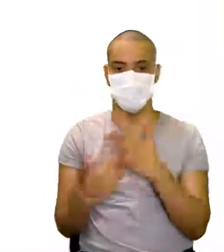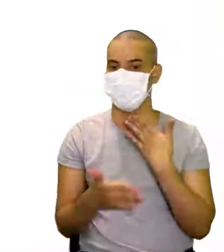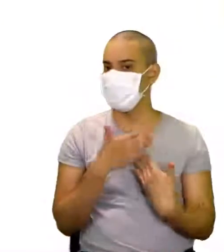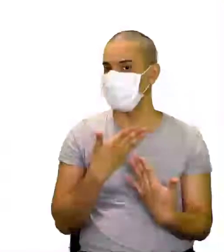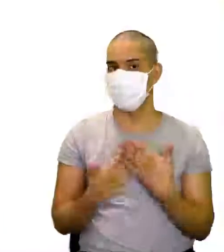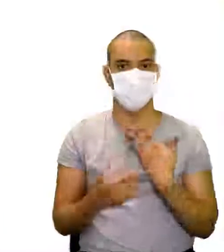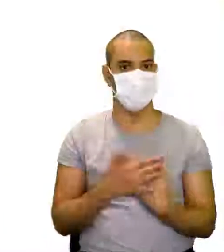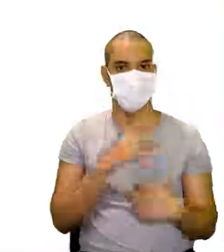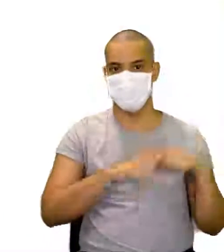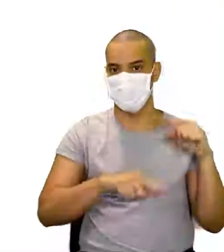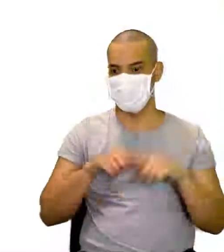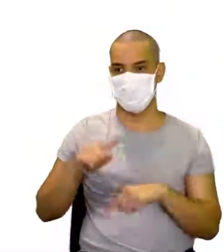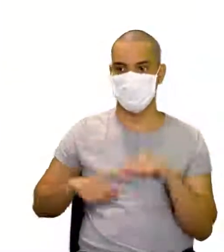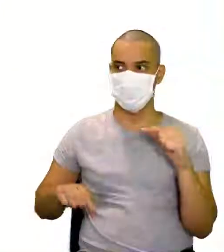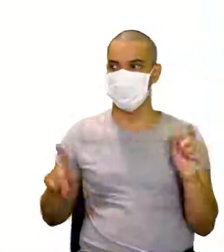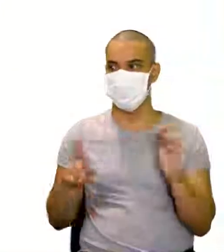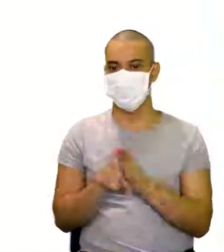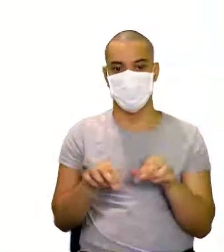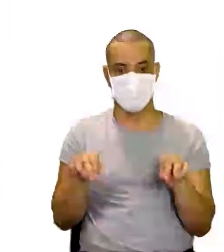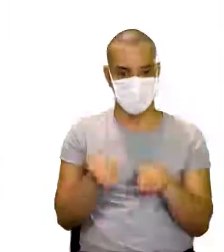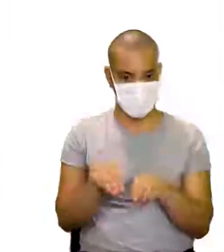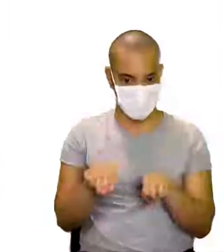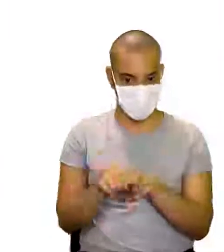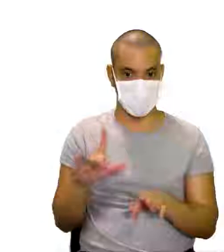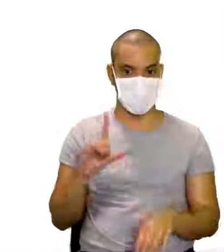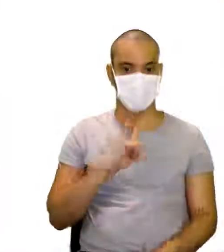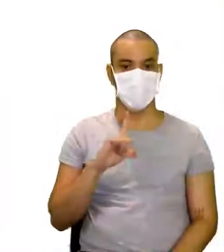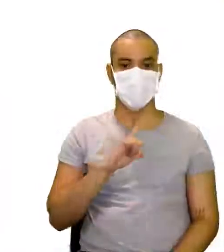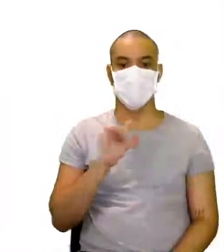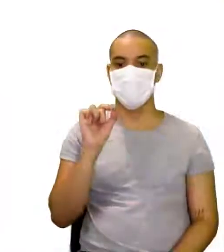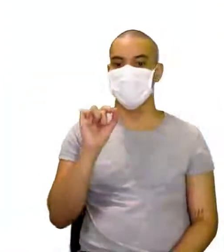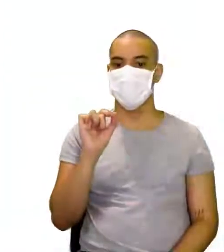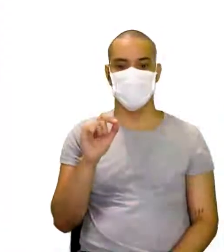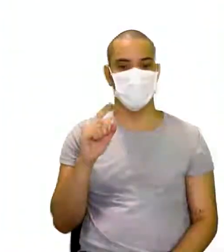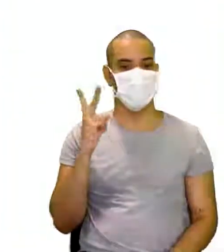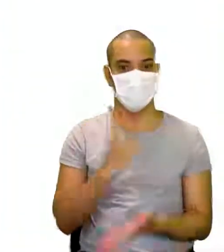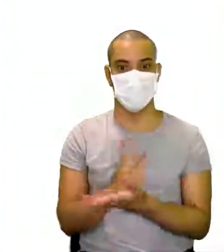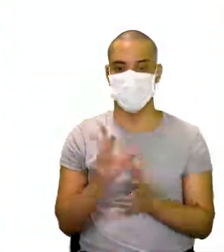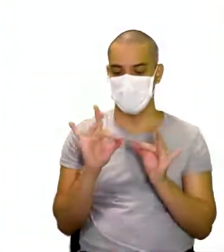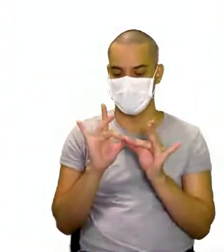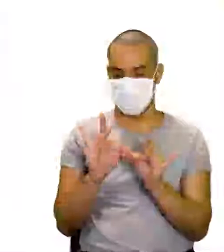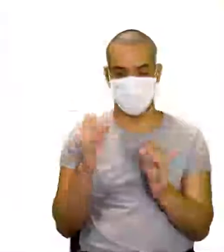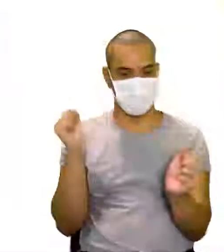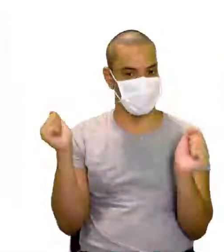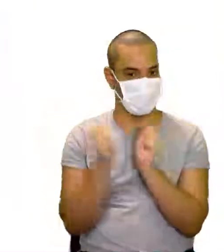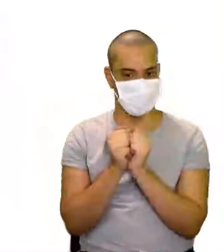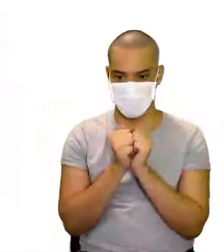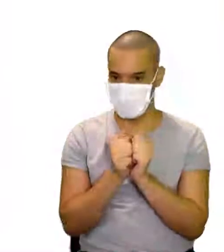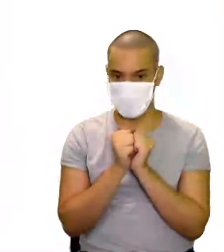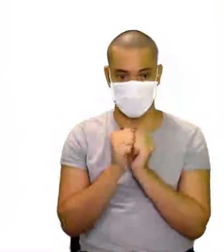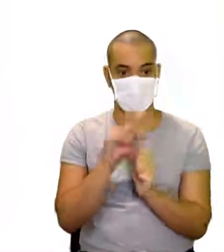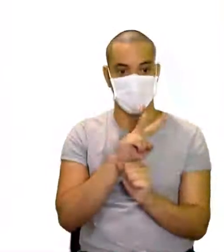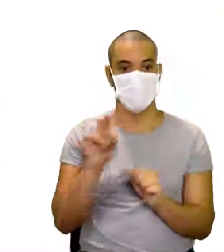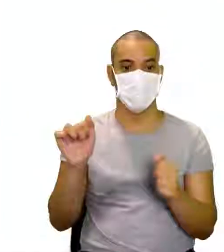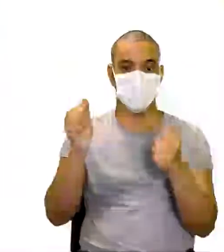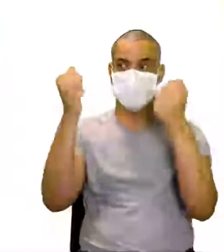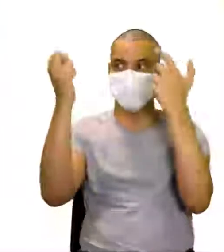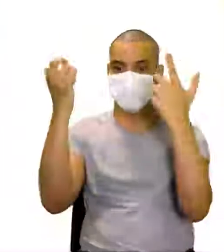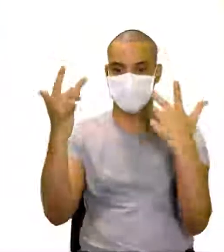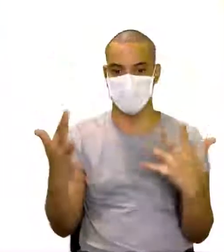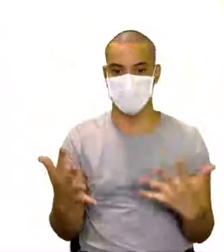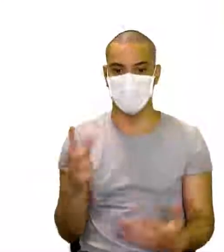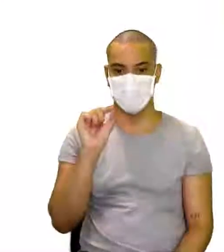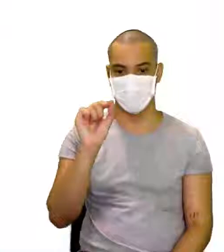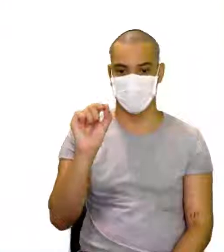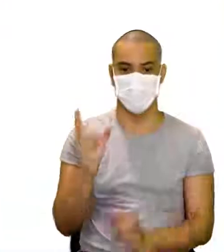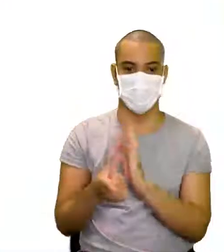objeto magnético. Tais polos são o que? Inseparáveis. E isso vai explicar aquilo que eu